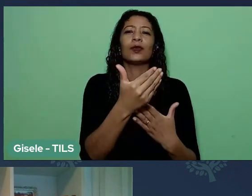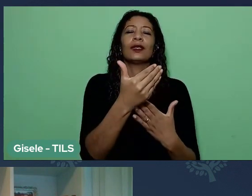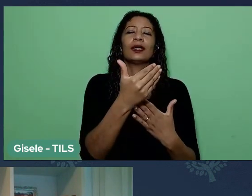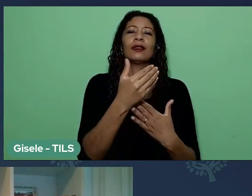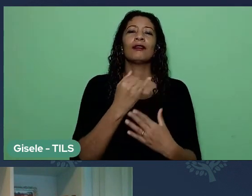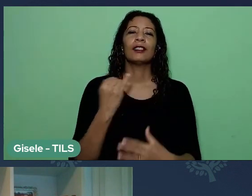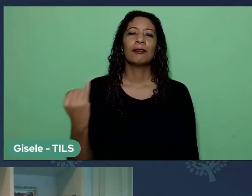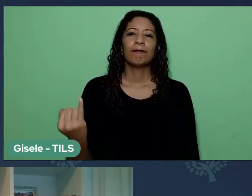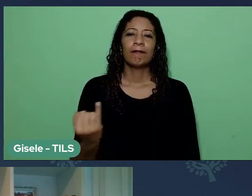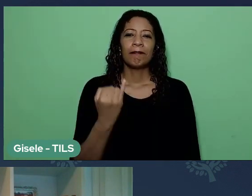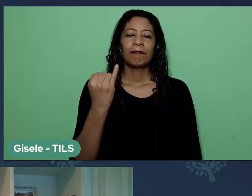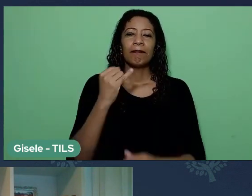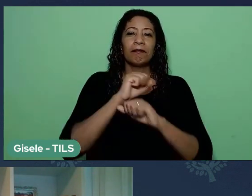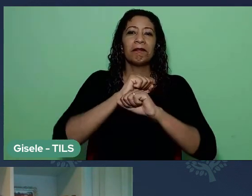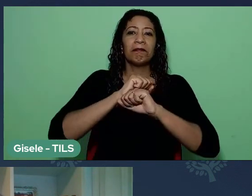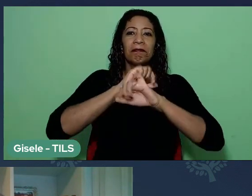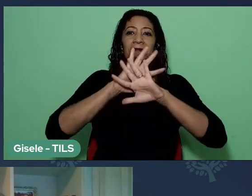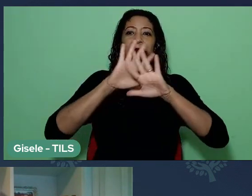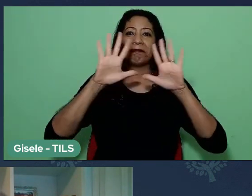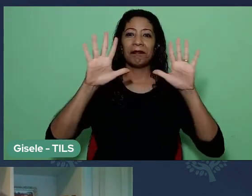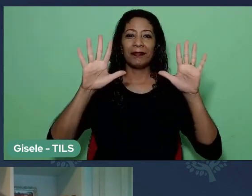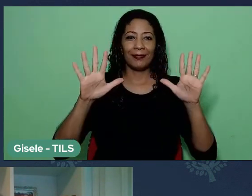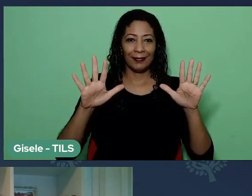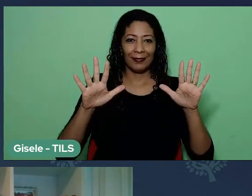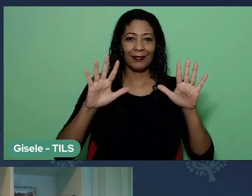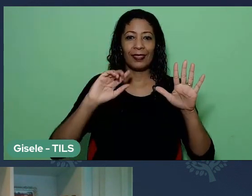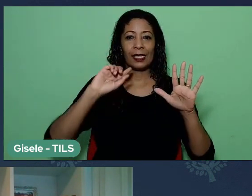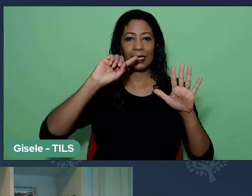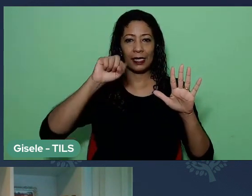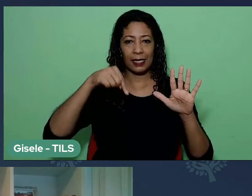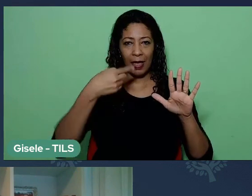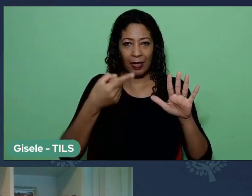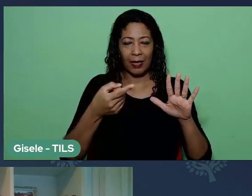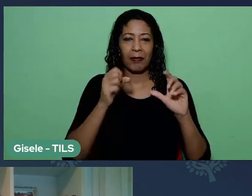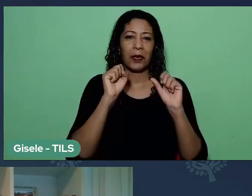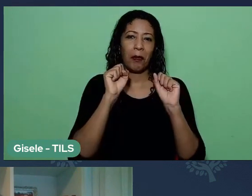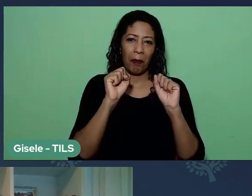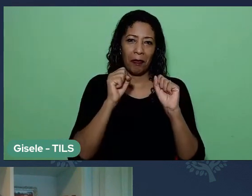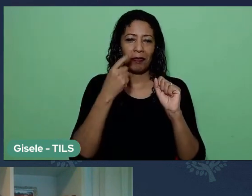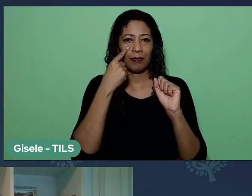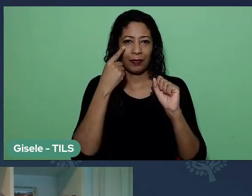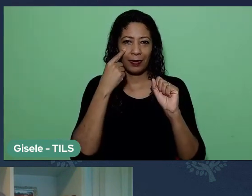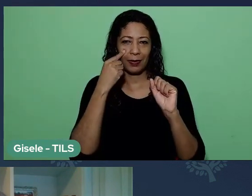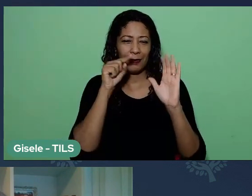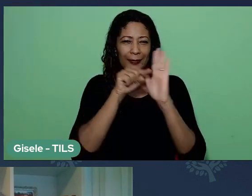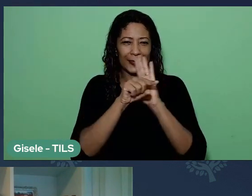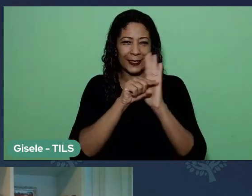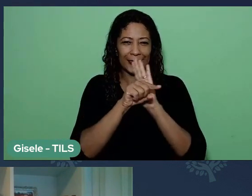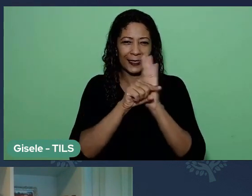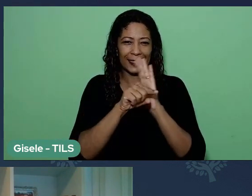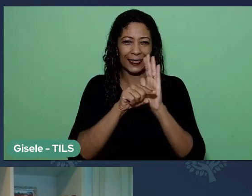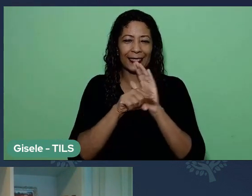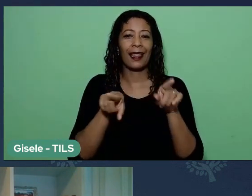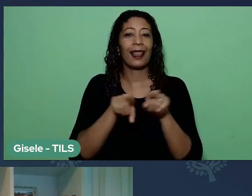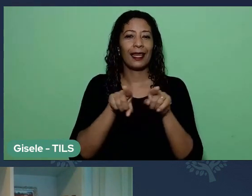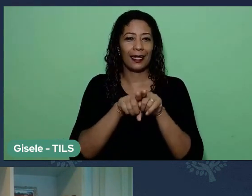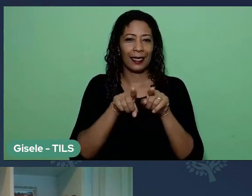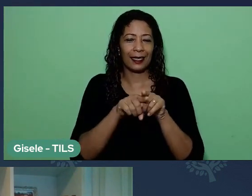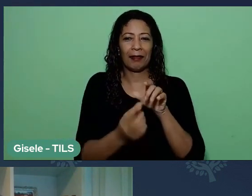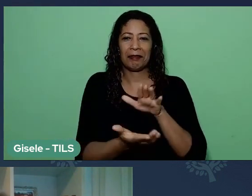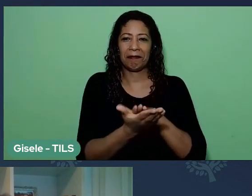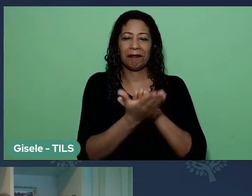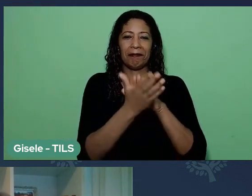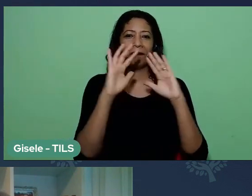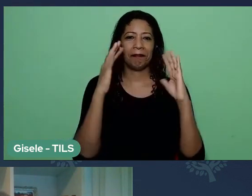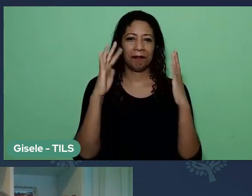extremamente esclarecedor, tá? Depois a senhora pode dar uma olhadinha lá no chat, né? A quantidade de elogios que tem lá,